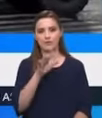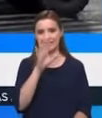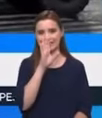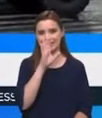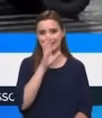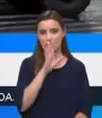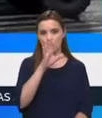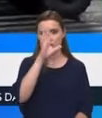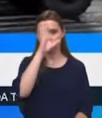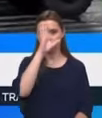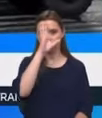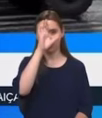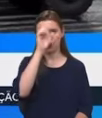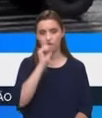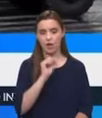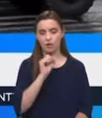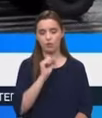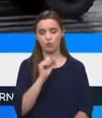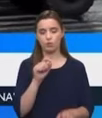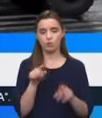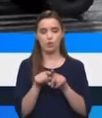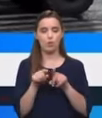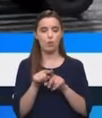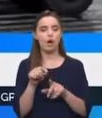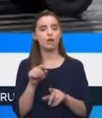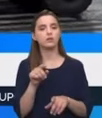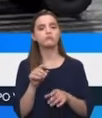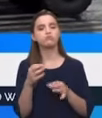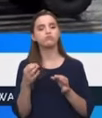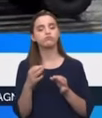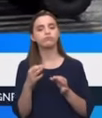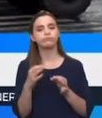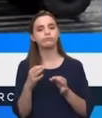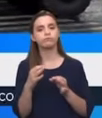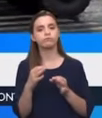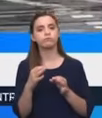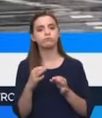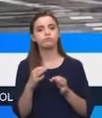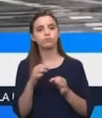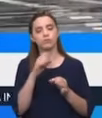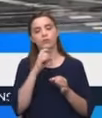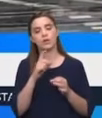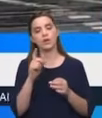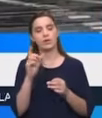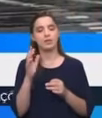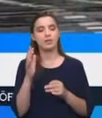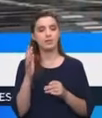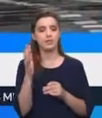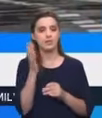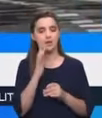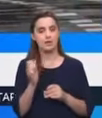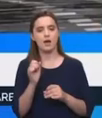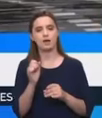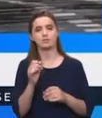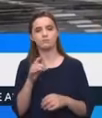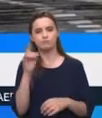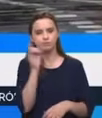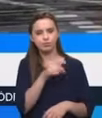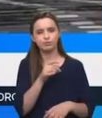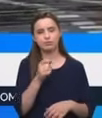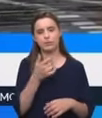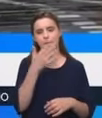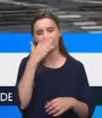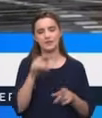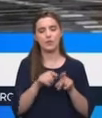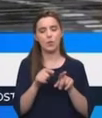de um golpe ou de um confronto assimétrico com as forças do Estado, Putin, e tendo em conta o seu